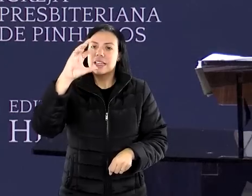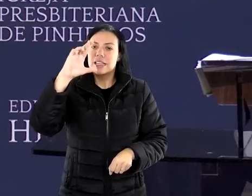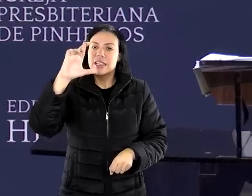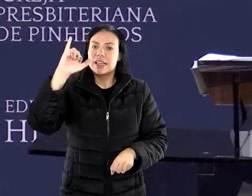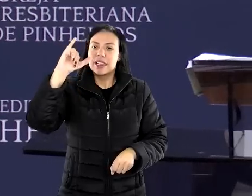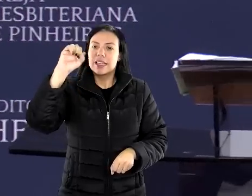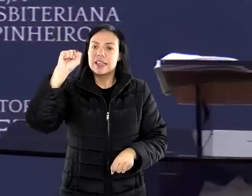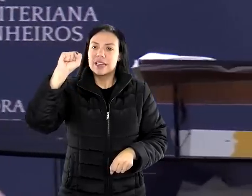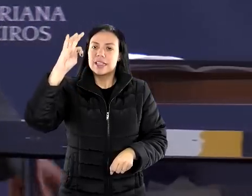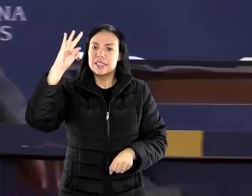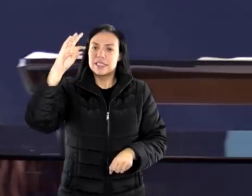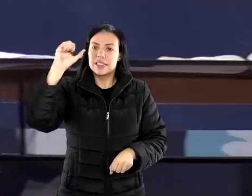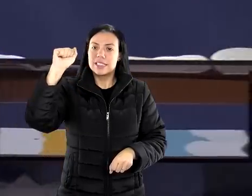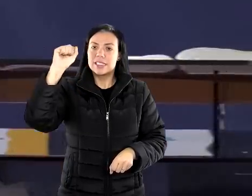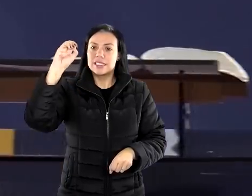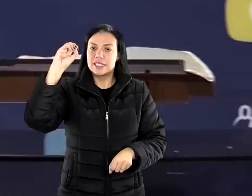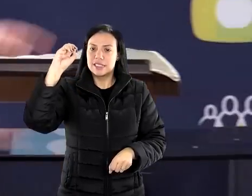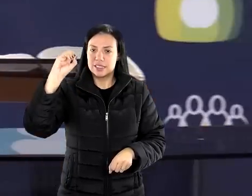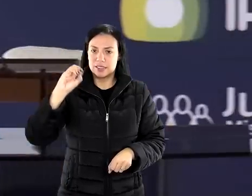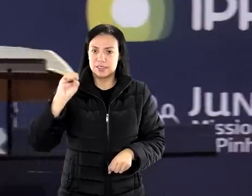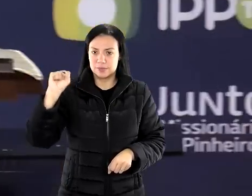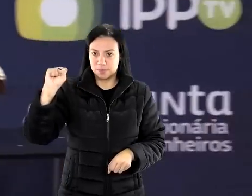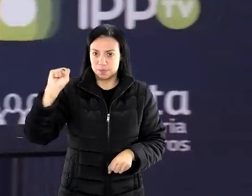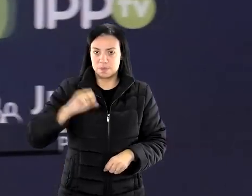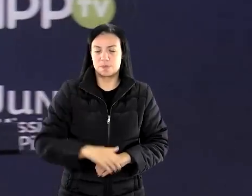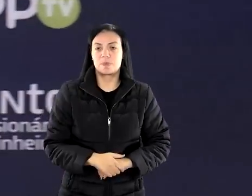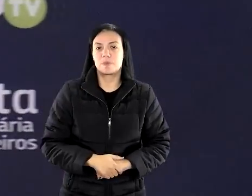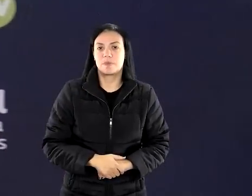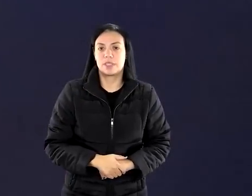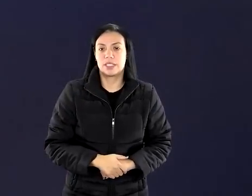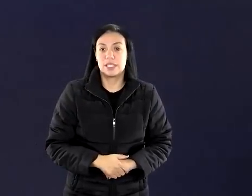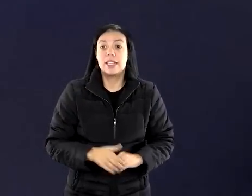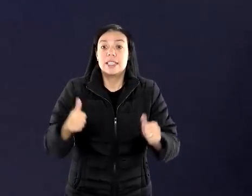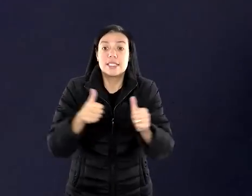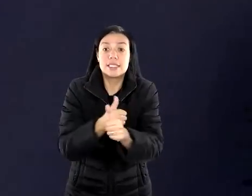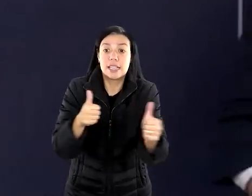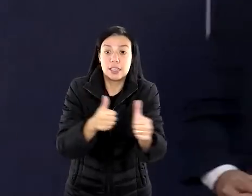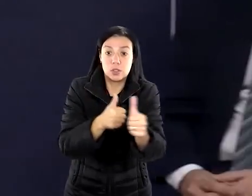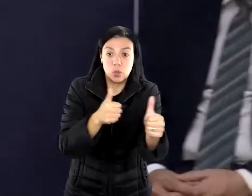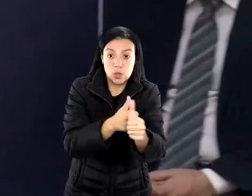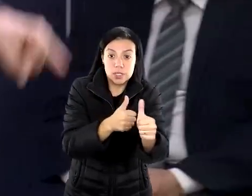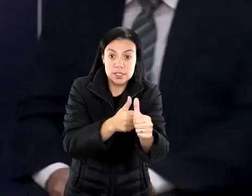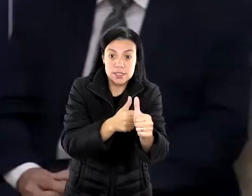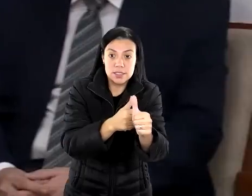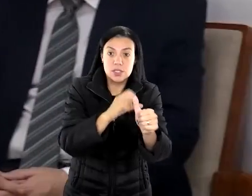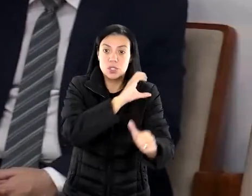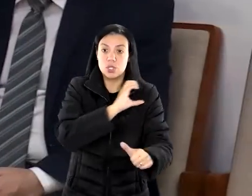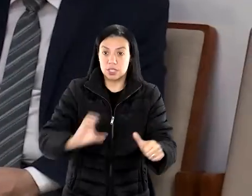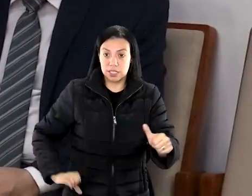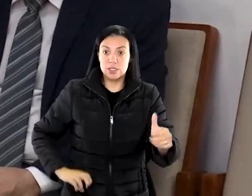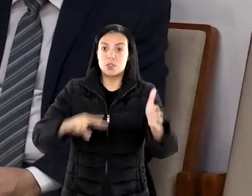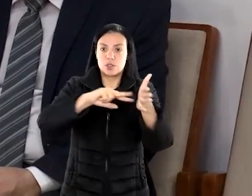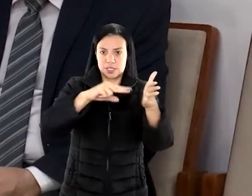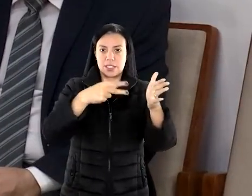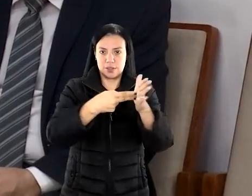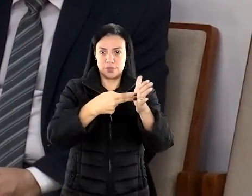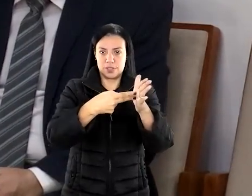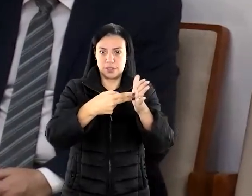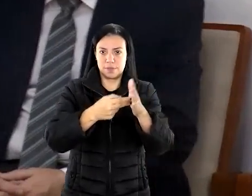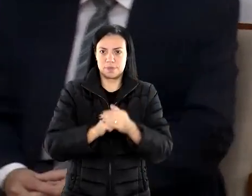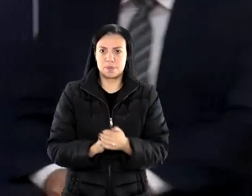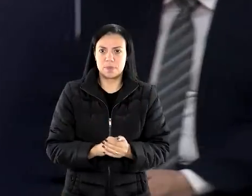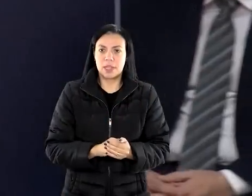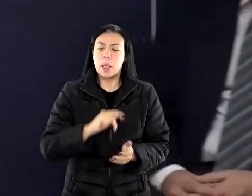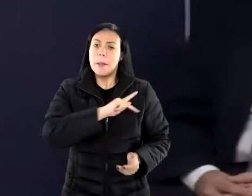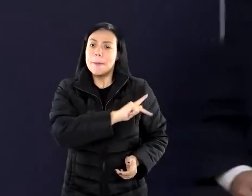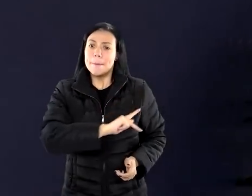Cristãos. Pela primeira vez. Significa seguidores de Cristo. O apóstolo Paulo,